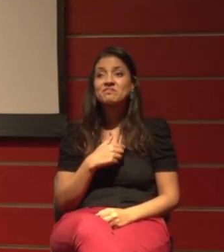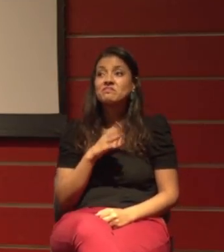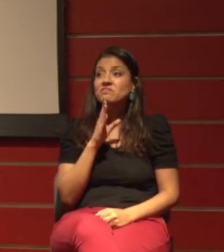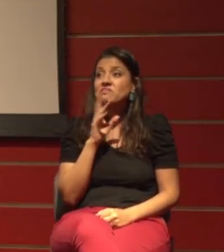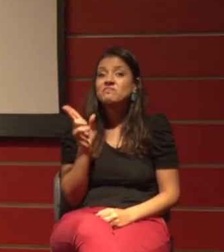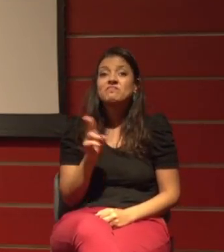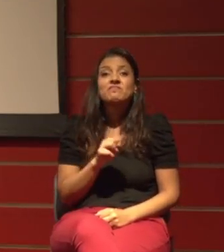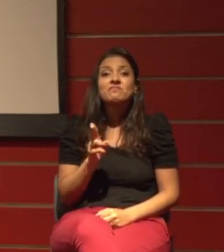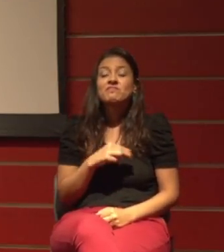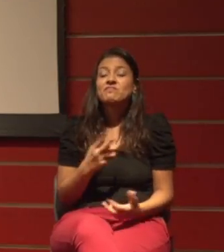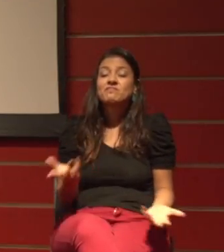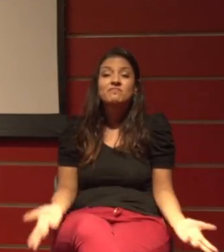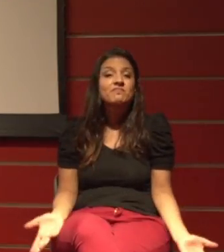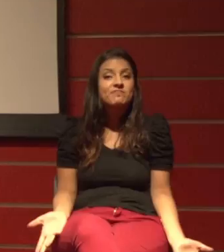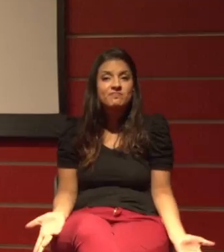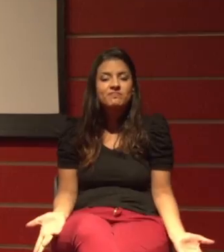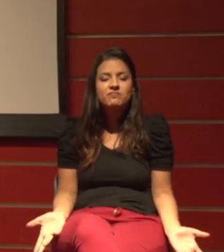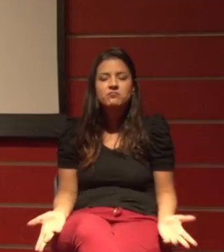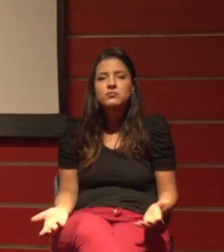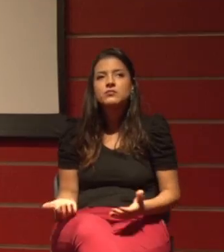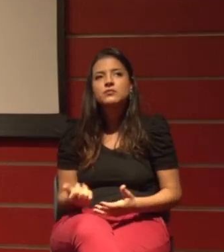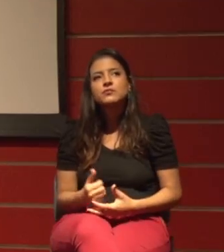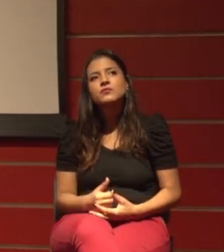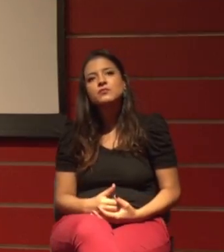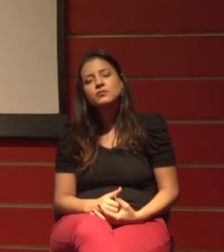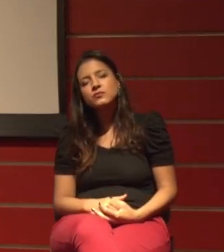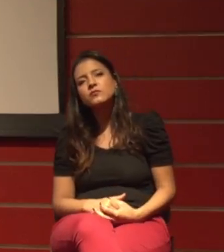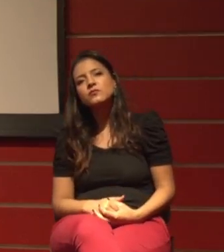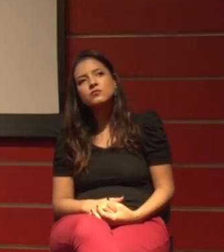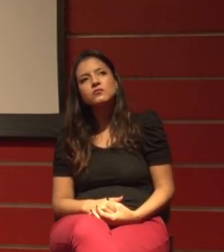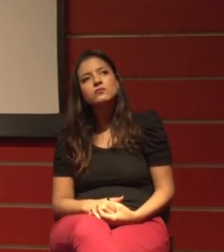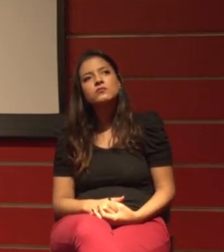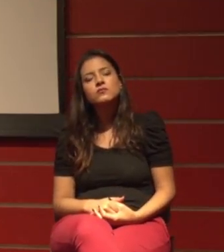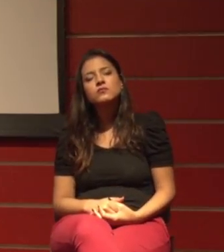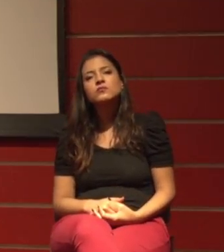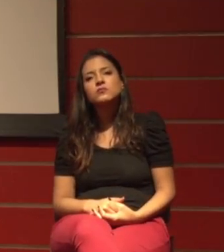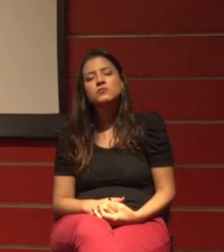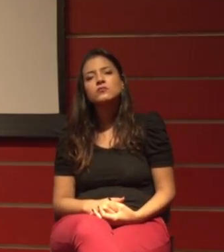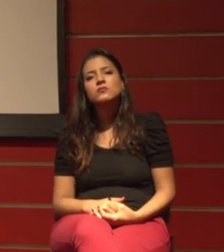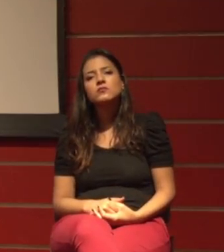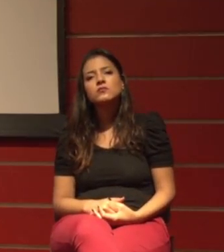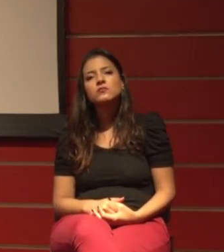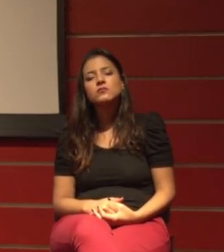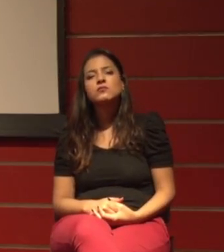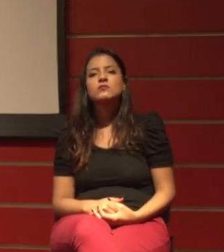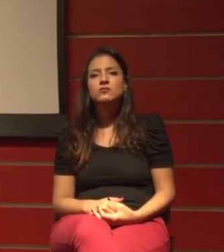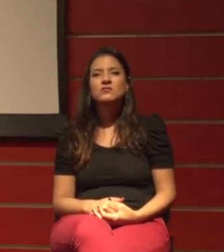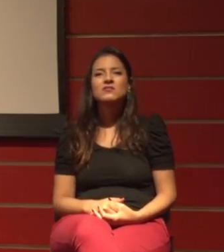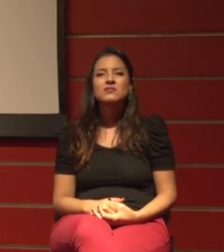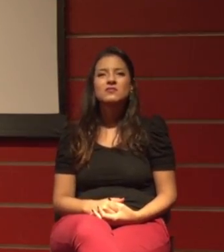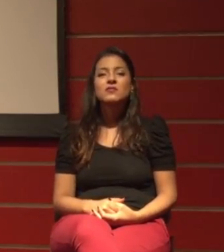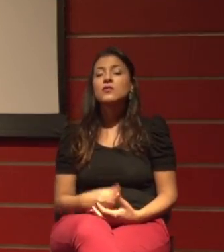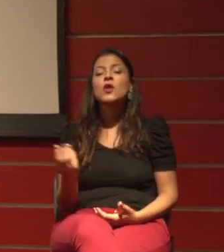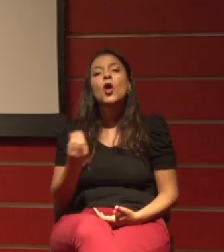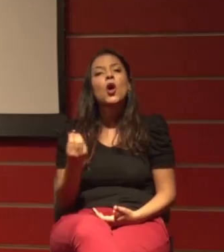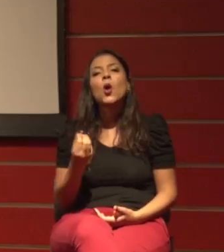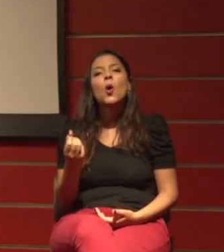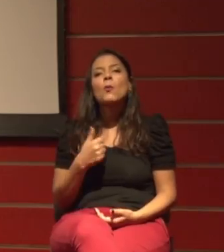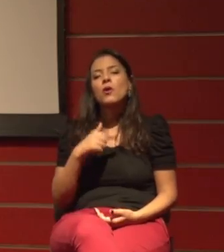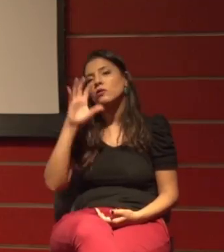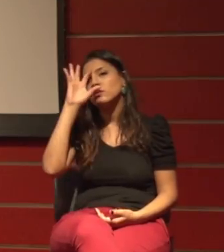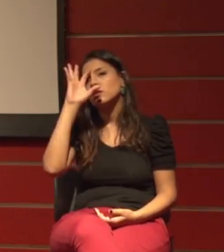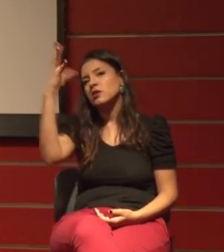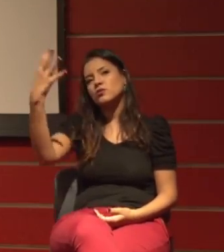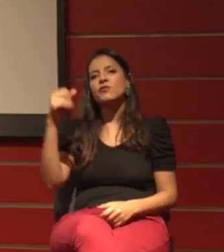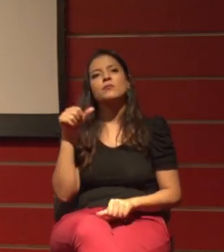trabalho de Eh Ou seja eu eu contar para vocês como é que eu resolvi mudar de